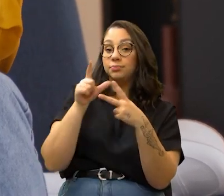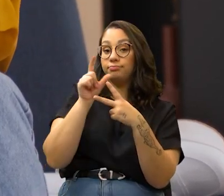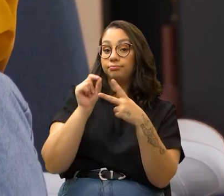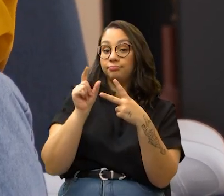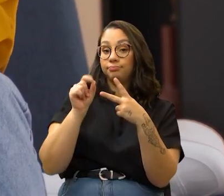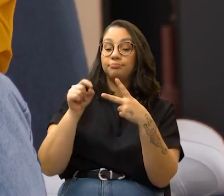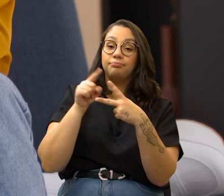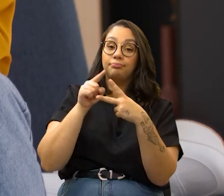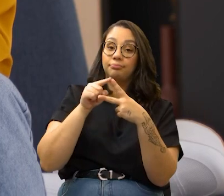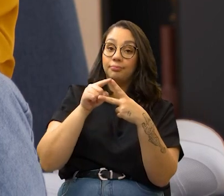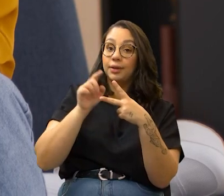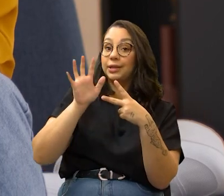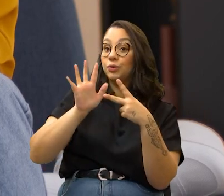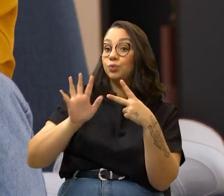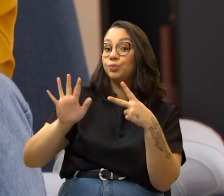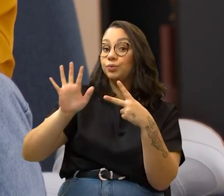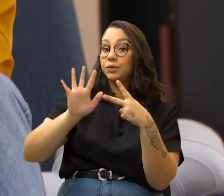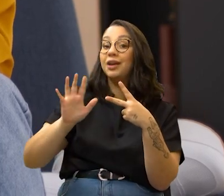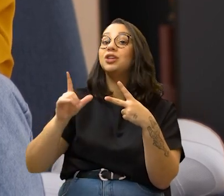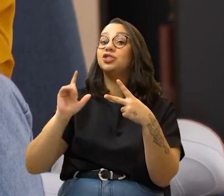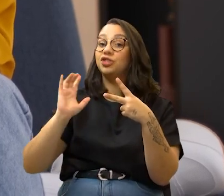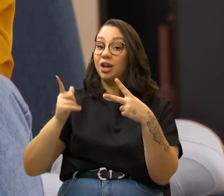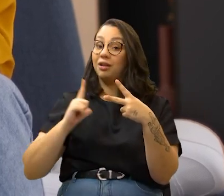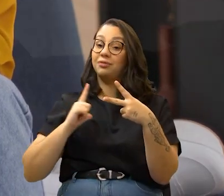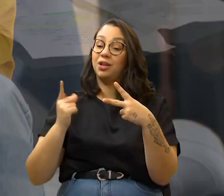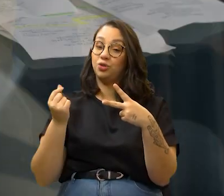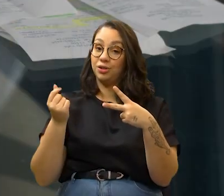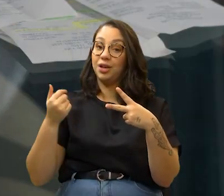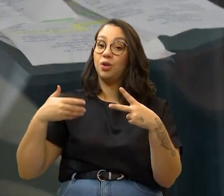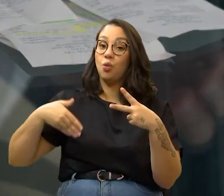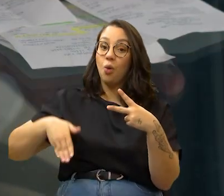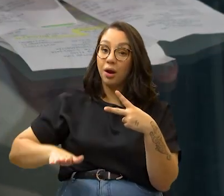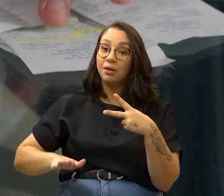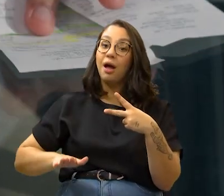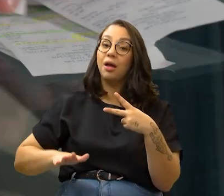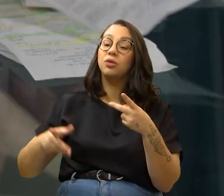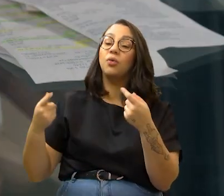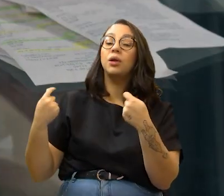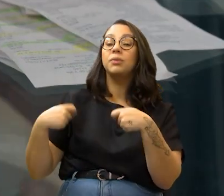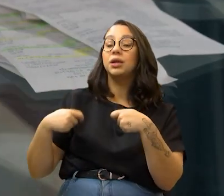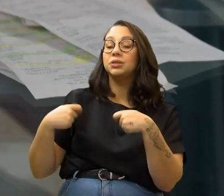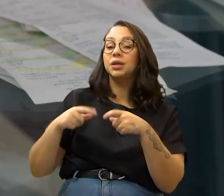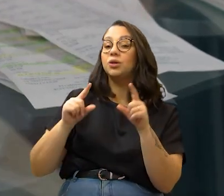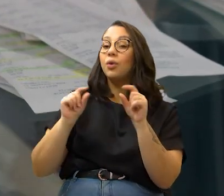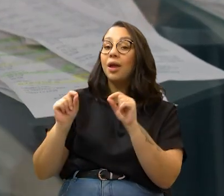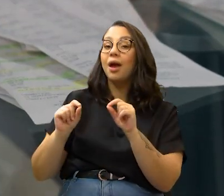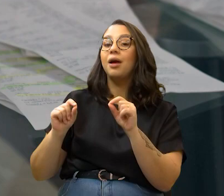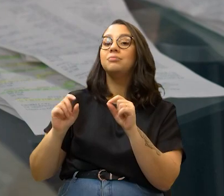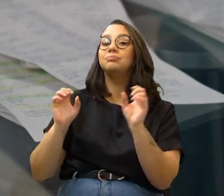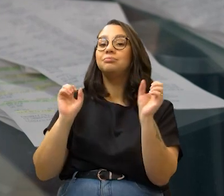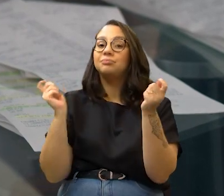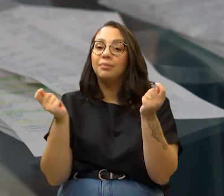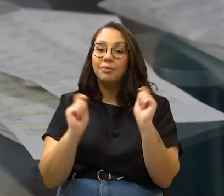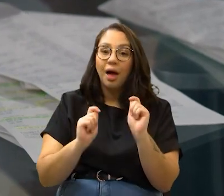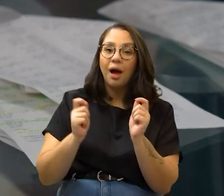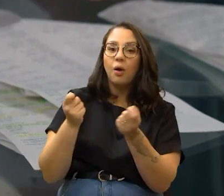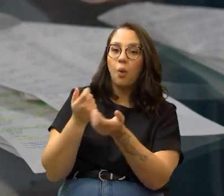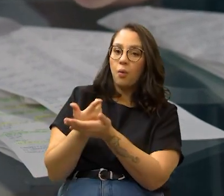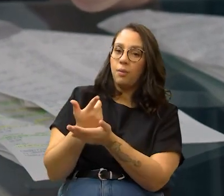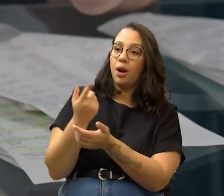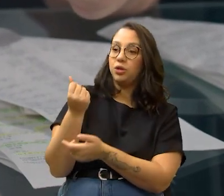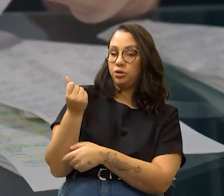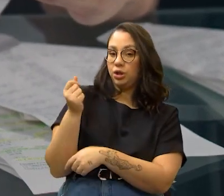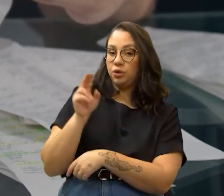eles. Existe o cenário do casal que tem o dinheiro já guardado e ele precisa saber o que ele